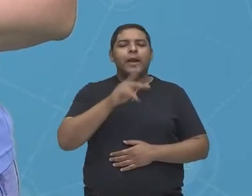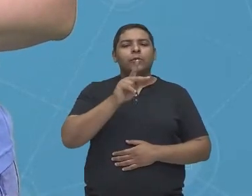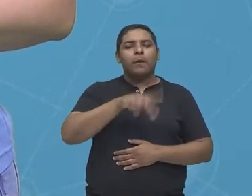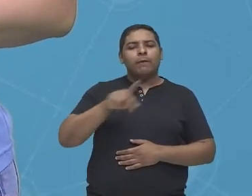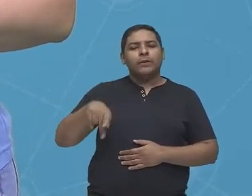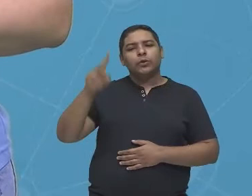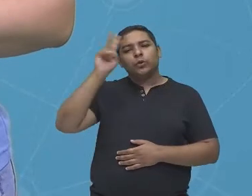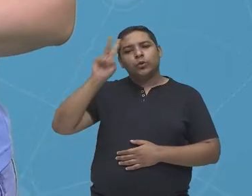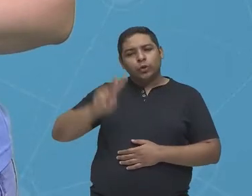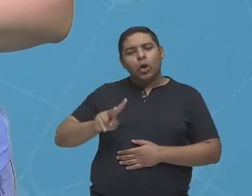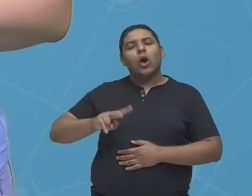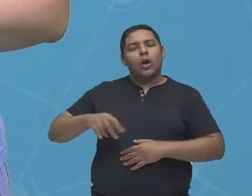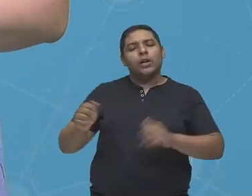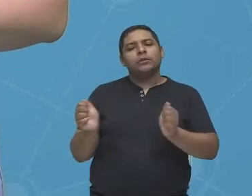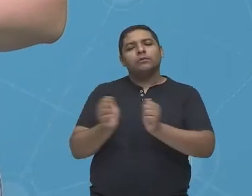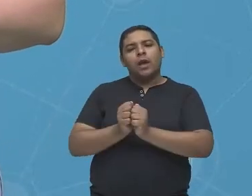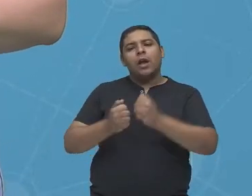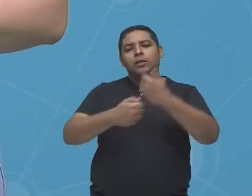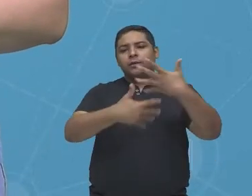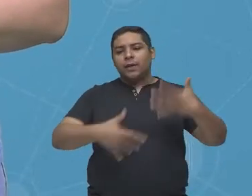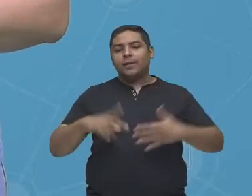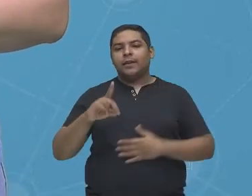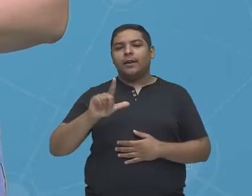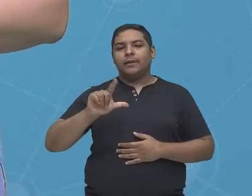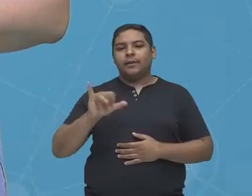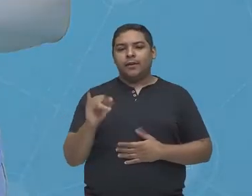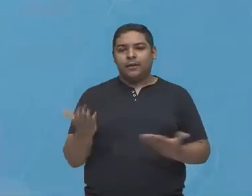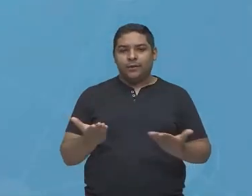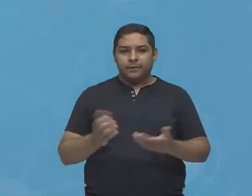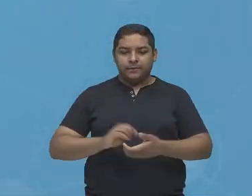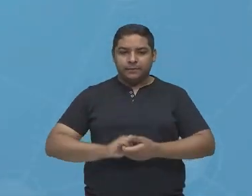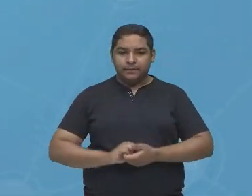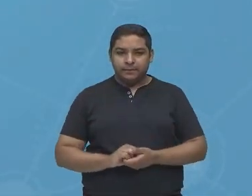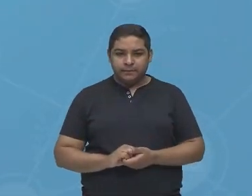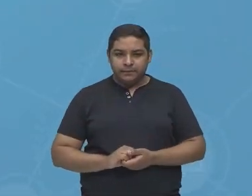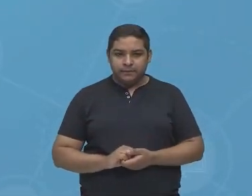dúvidas de vocês. Enquanto isso, eu vou chamar a nossa DLI.